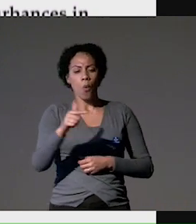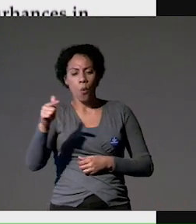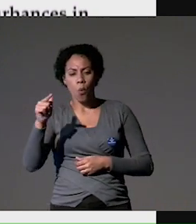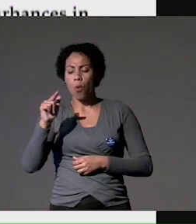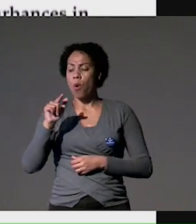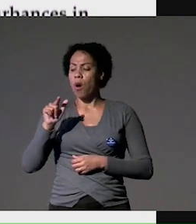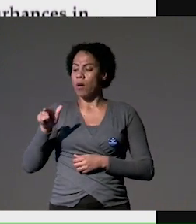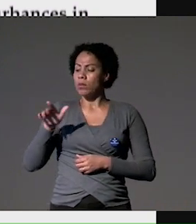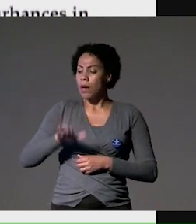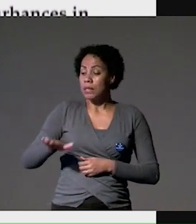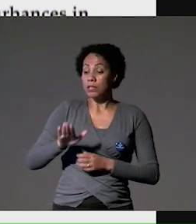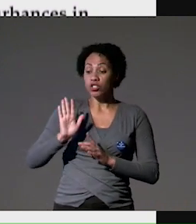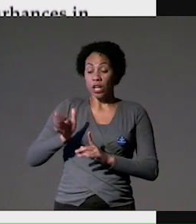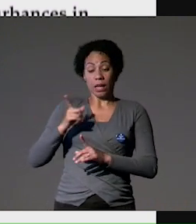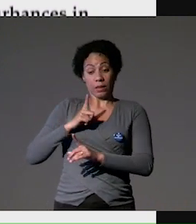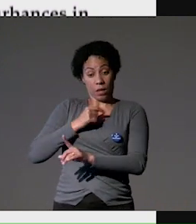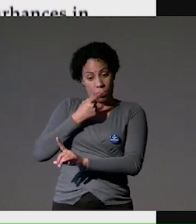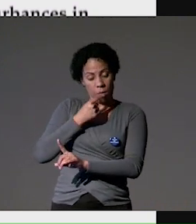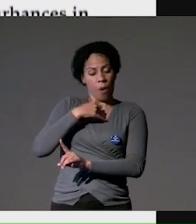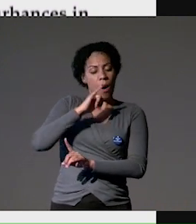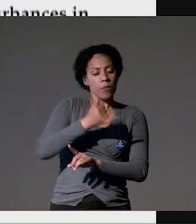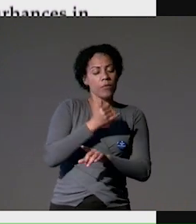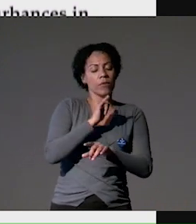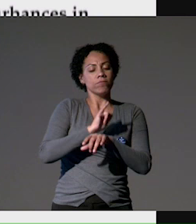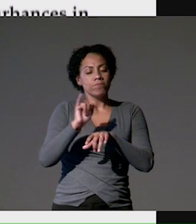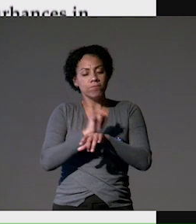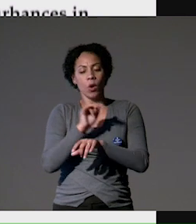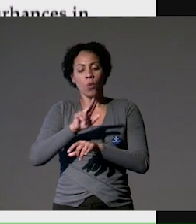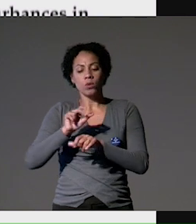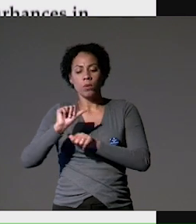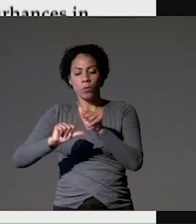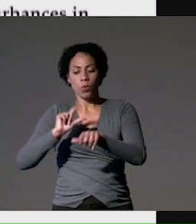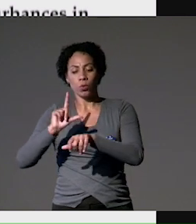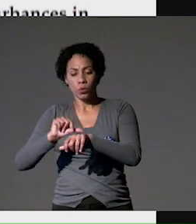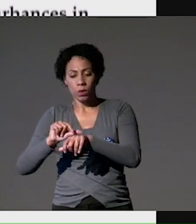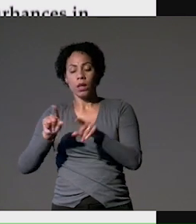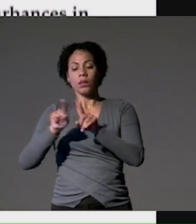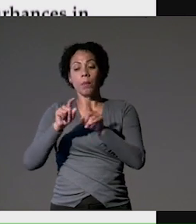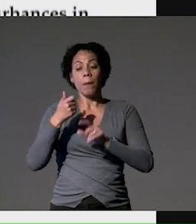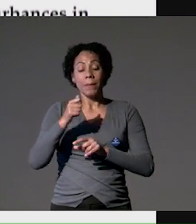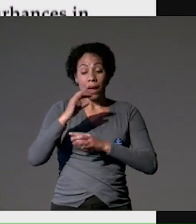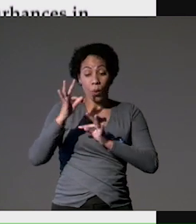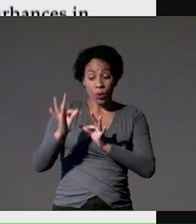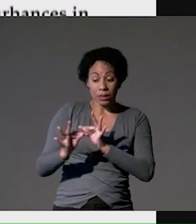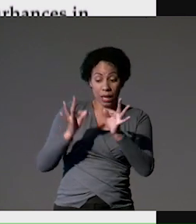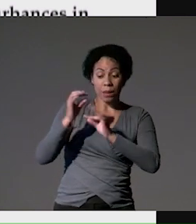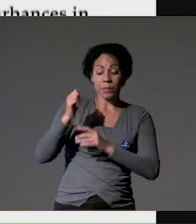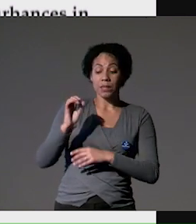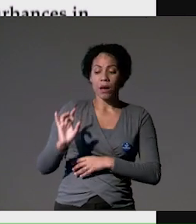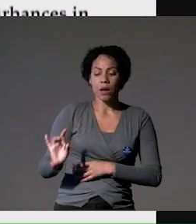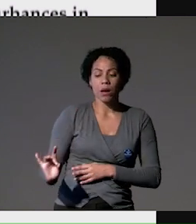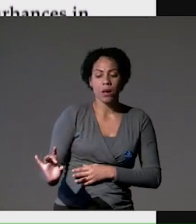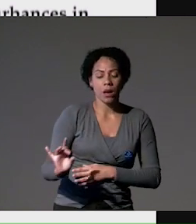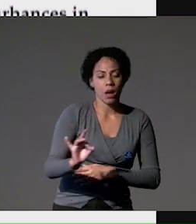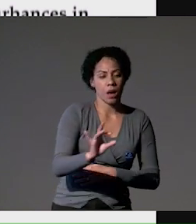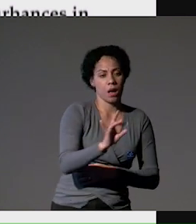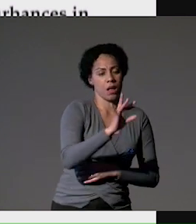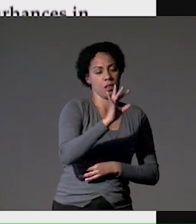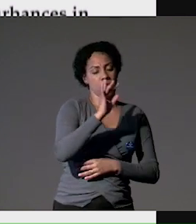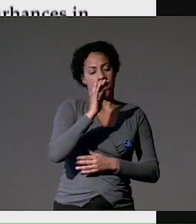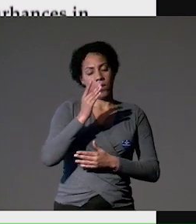esteja usando, e, em resumo, você individualizar muito esse tratamento. Isso é uma questão repetitiva que a gente vê nas crianças